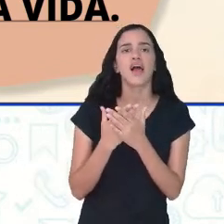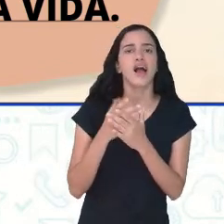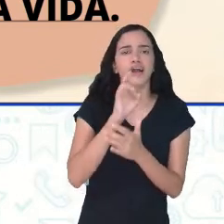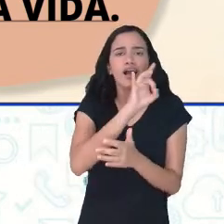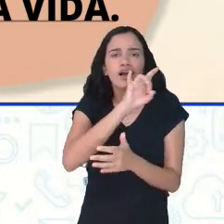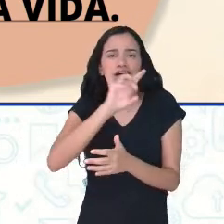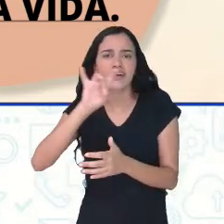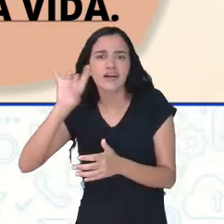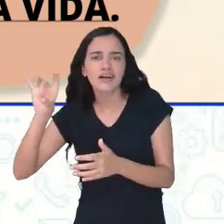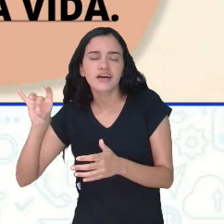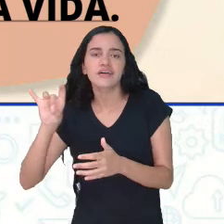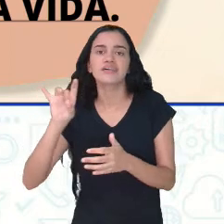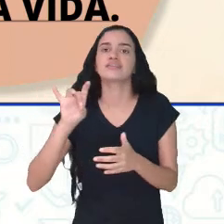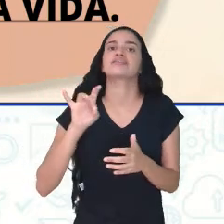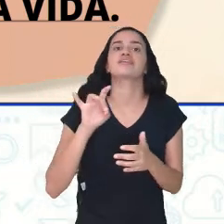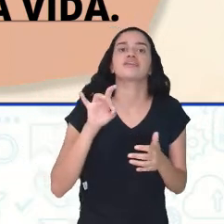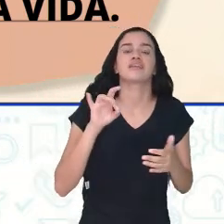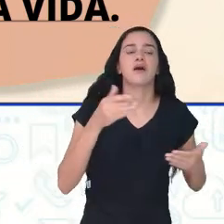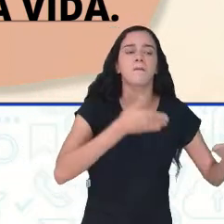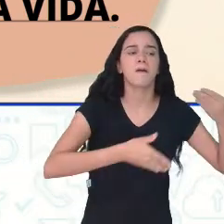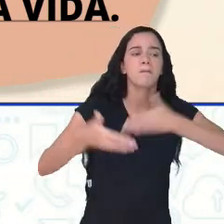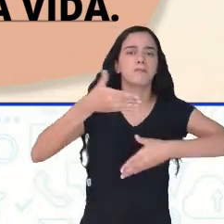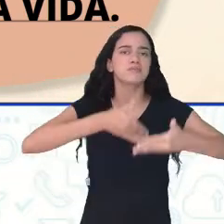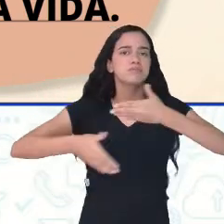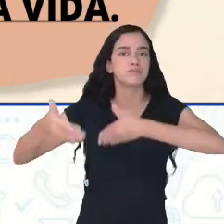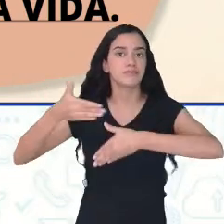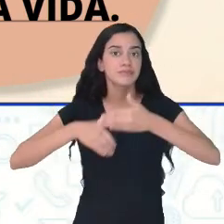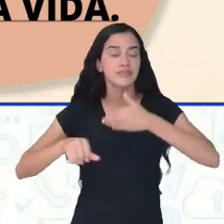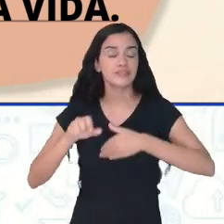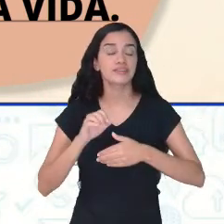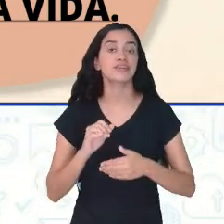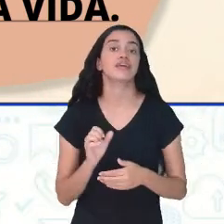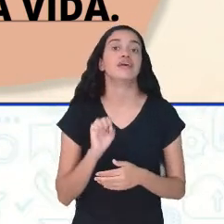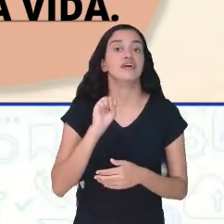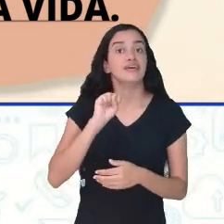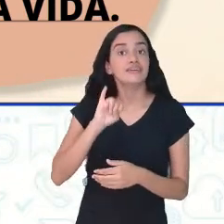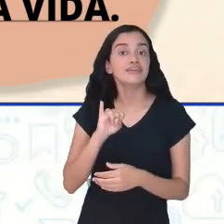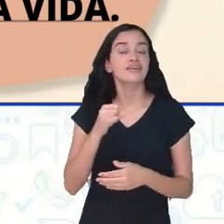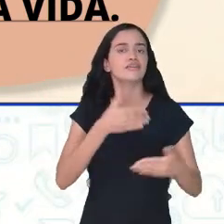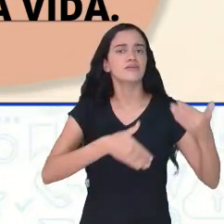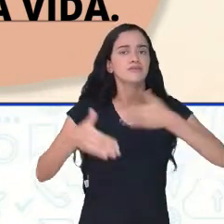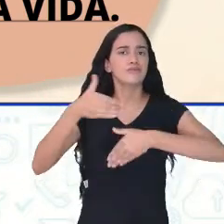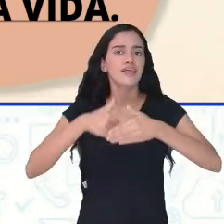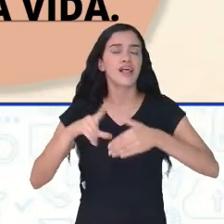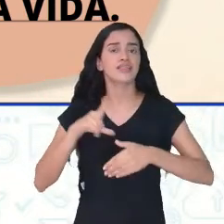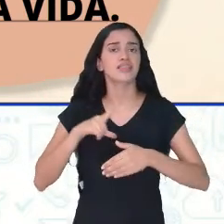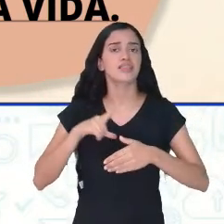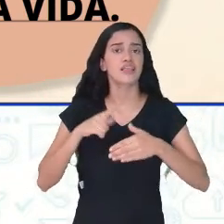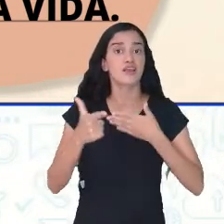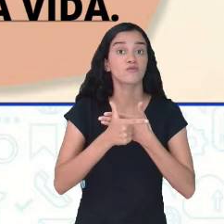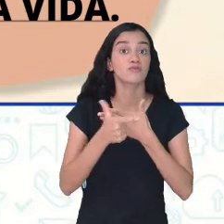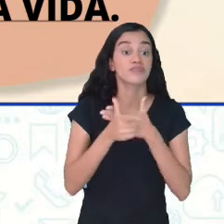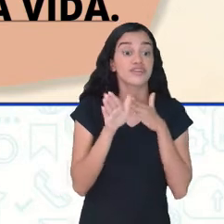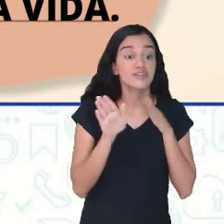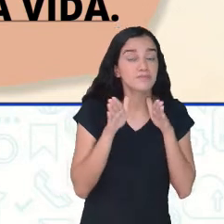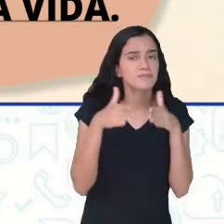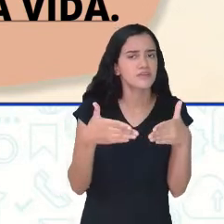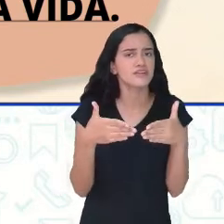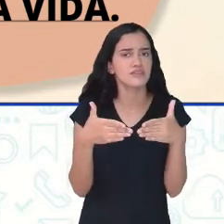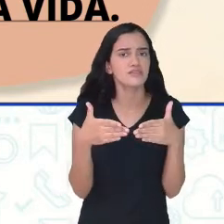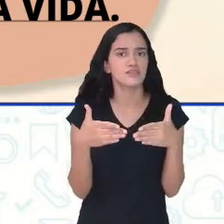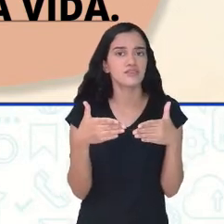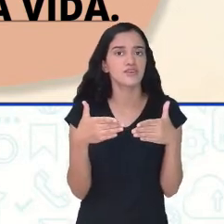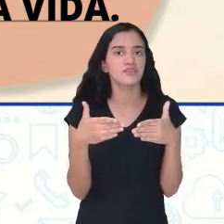sistema interagindo com o outro. Que cada um dos sistemas compõe e realiza funções específicas. Então, mesmo